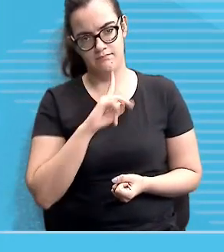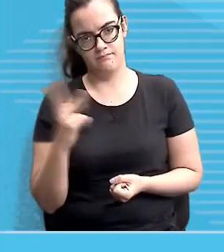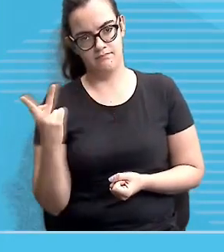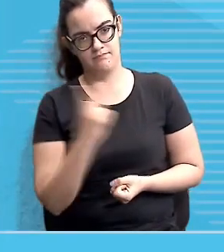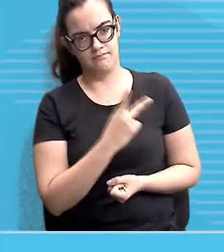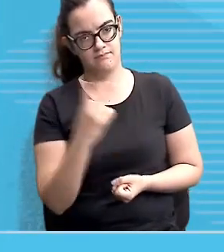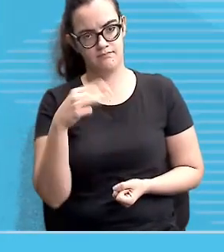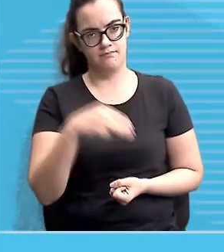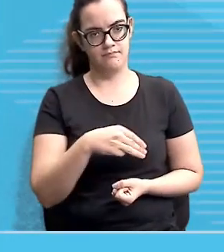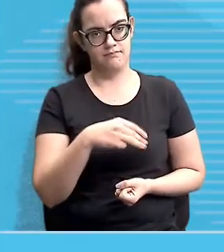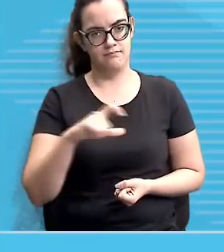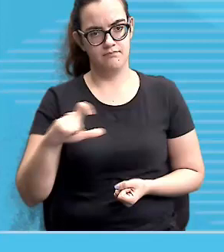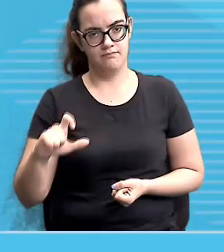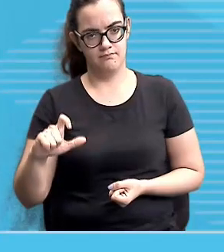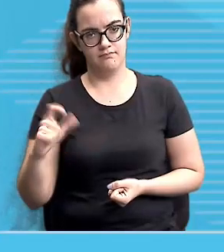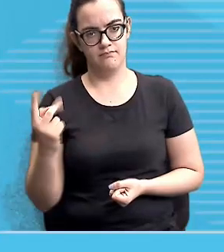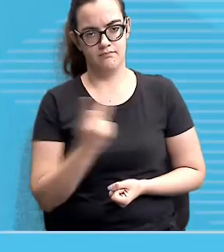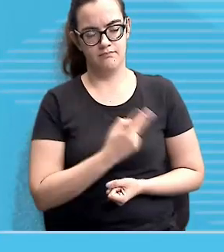olá olá